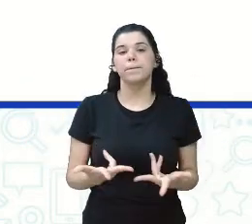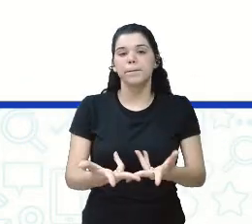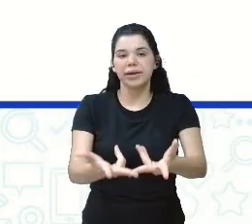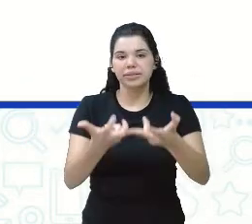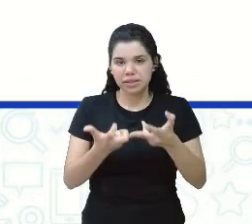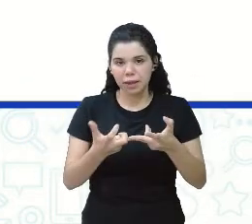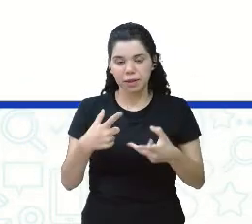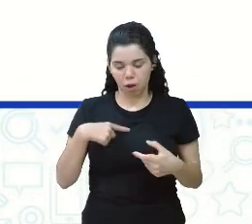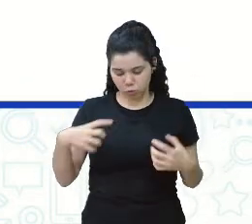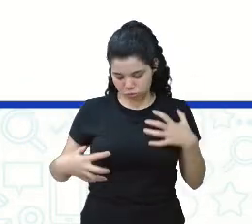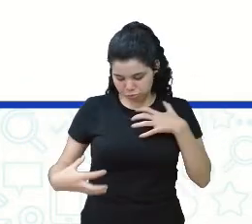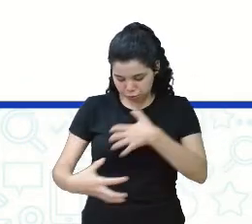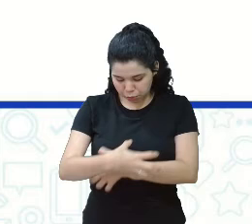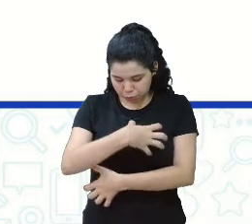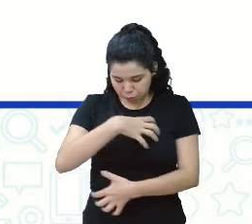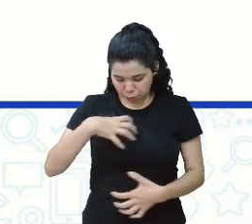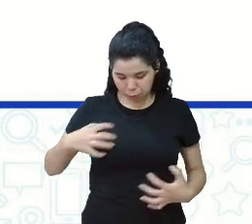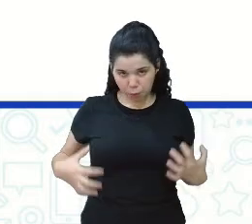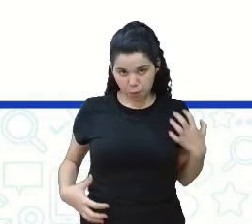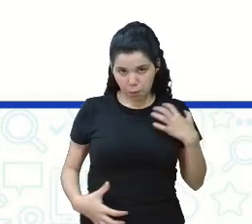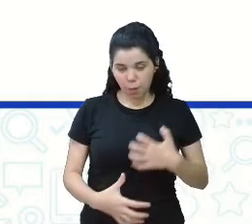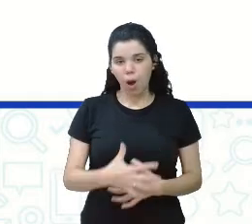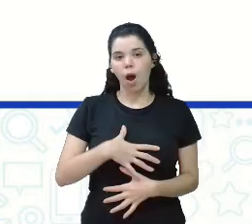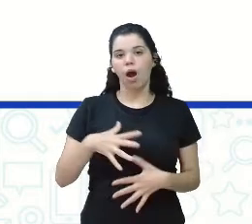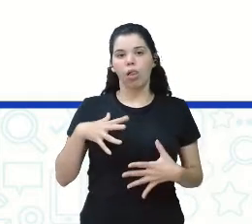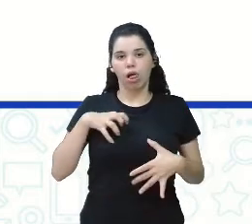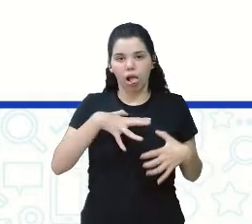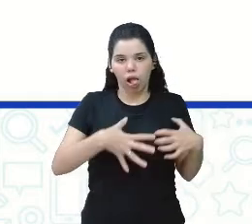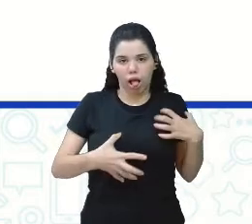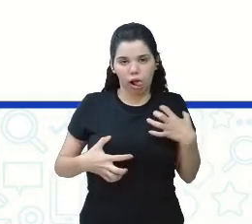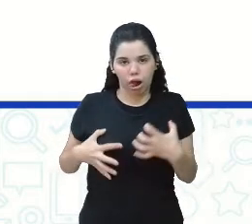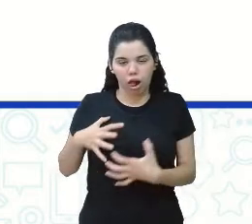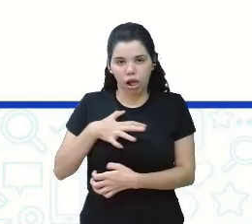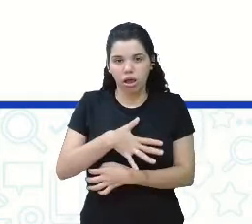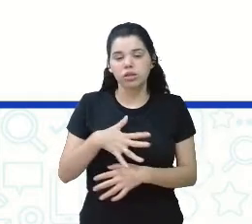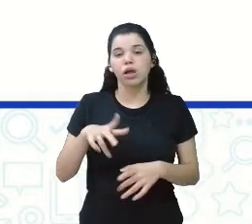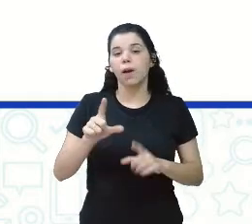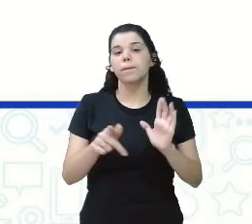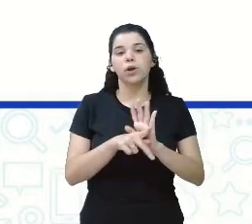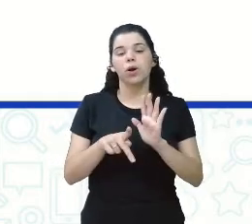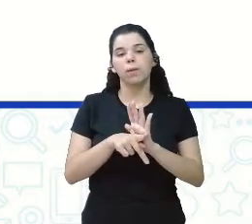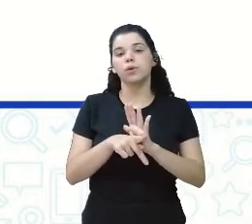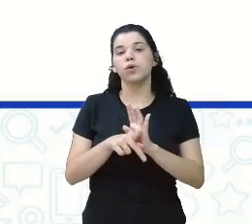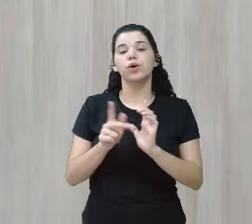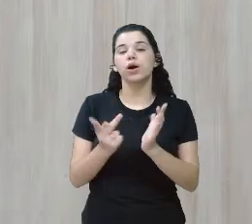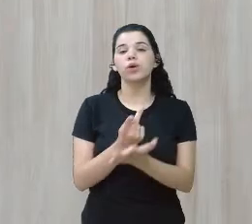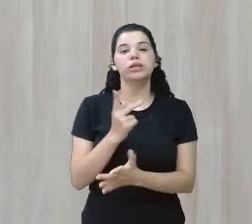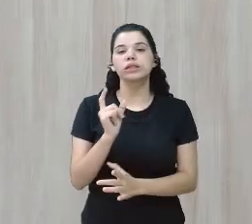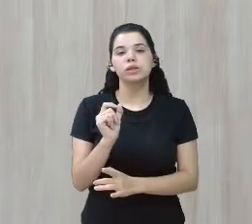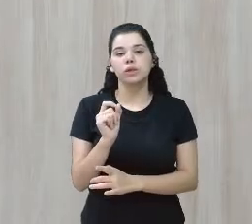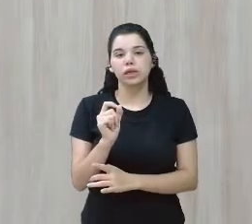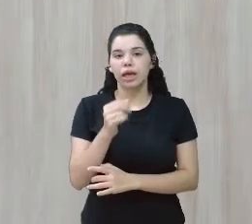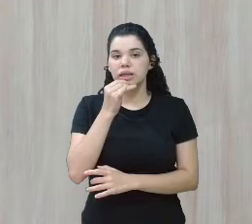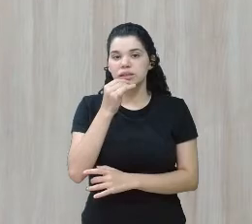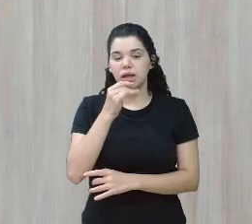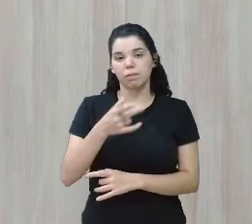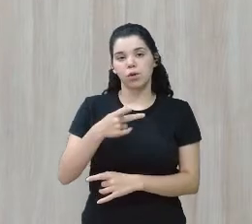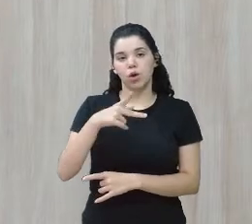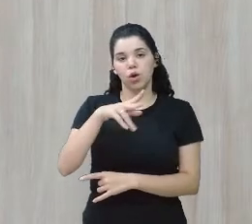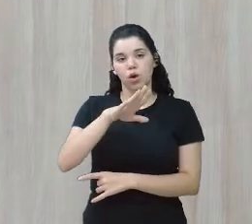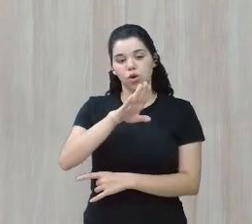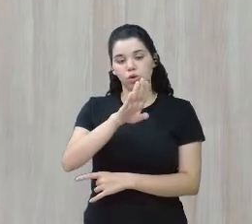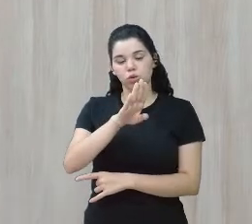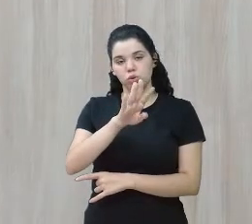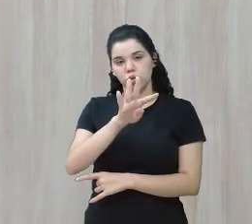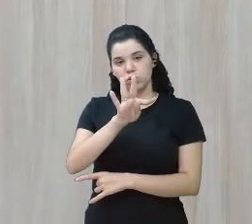surgimento de infecções oportunistas e neoplasias. Essas infecções oportunistas são aquelas da tuberculose, que você